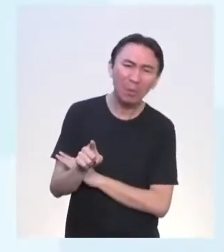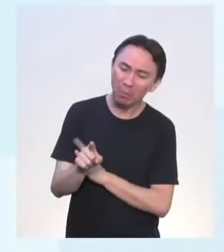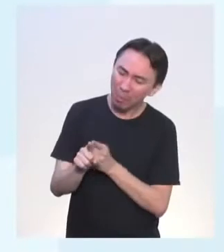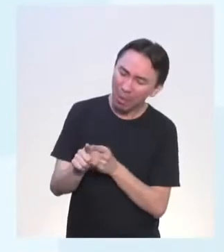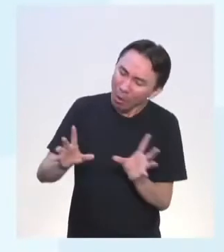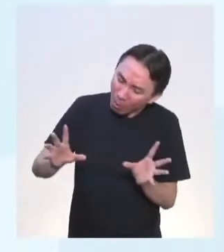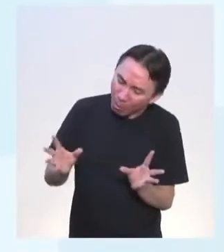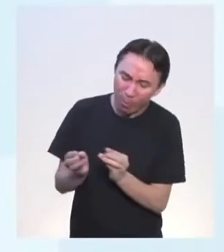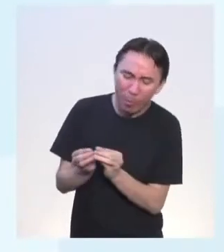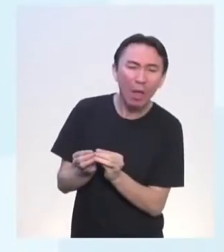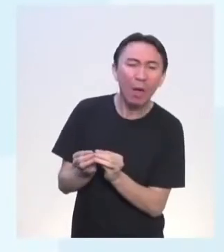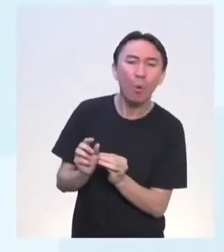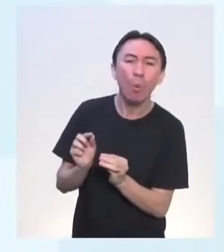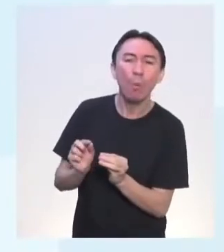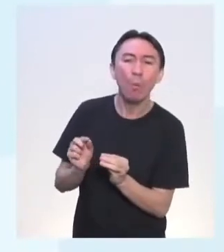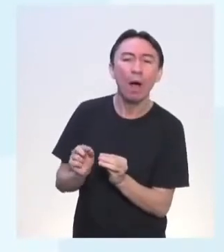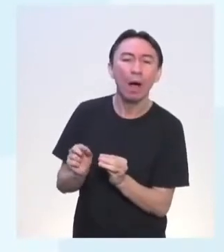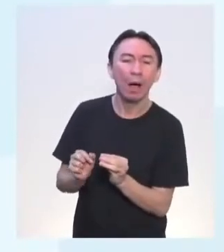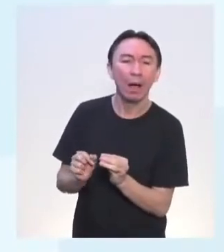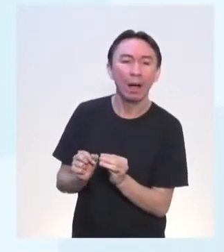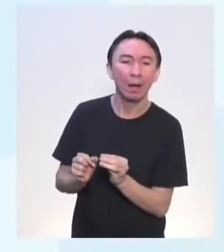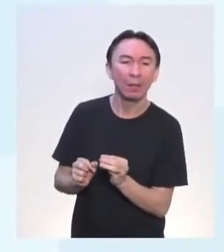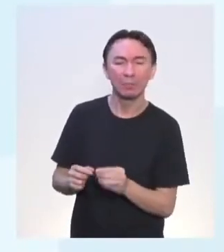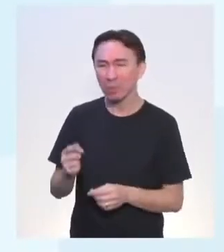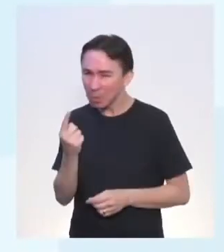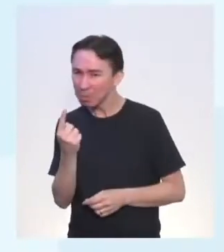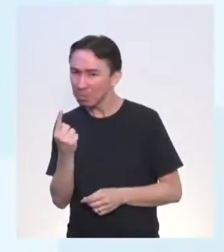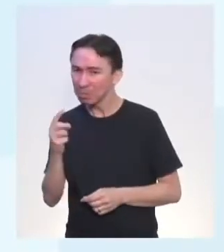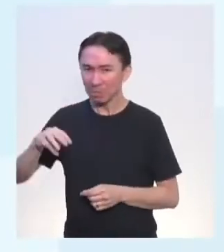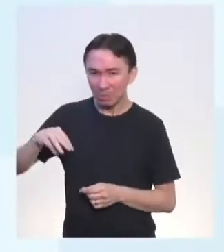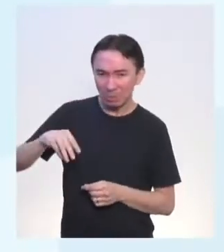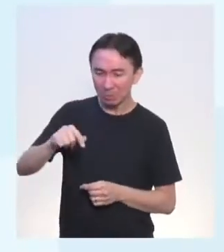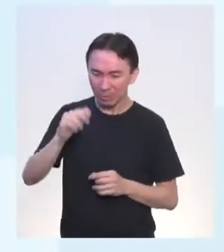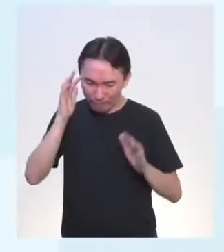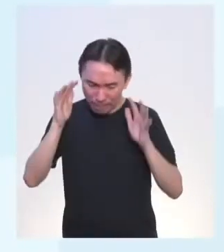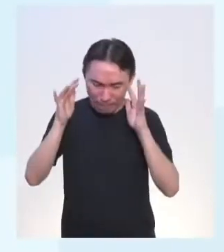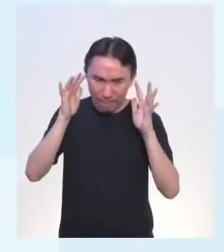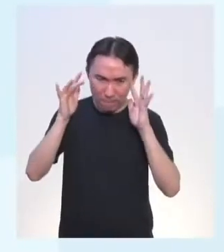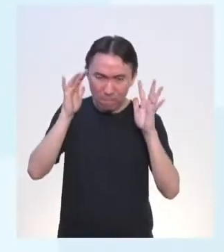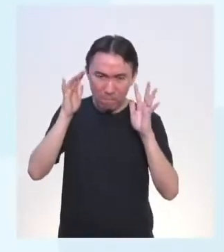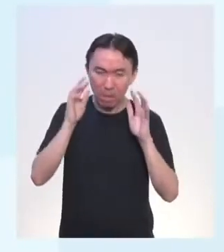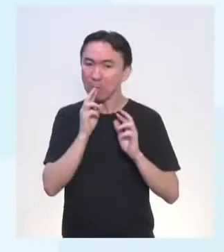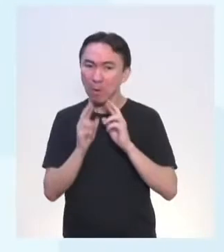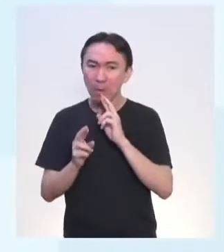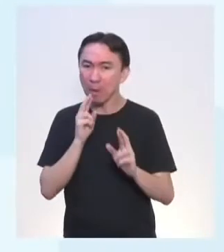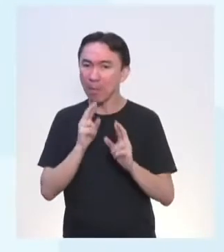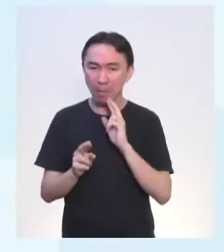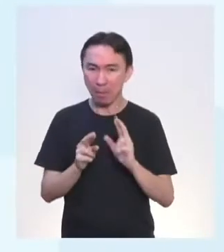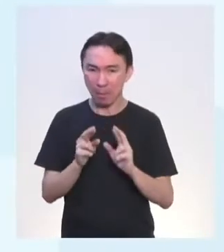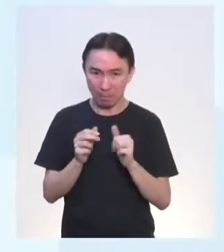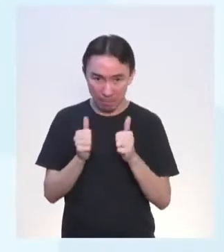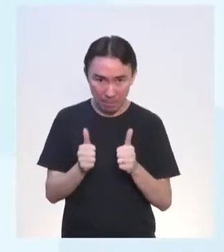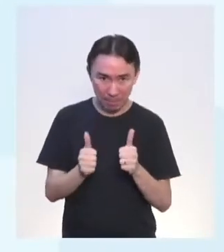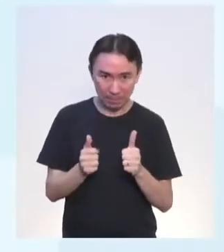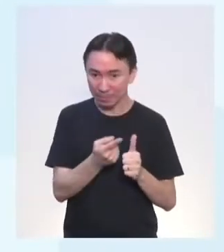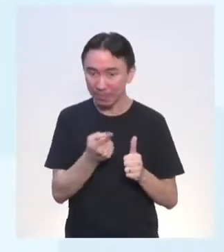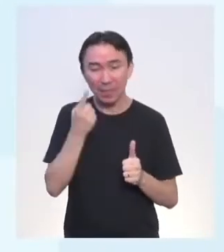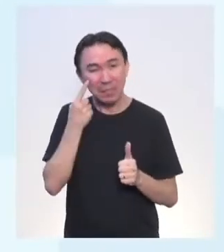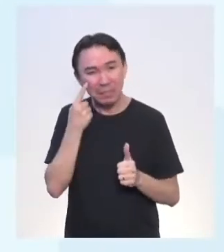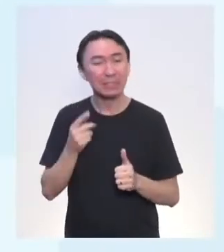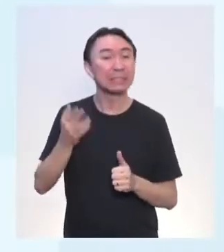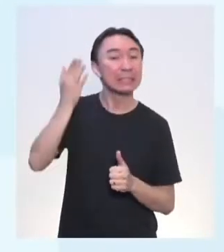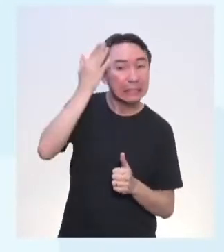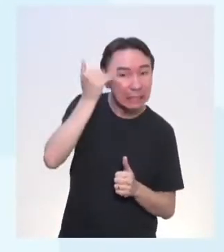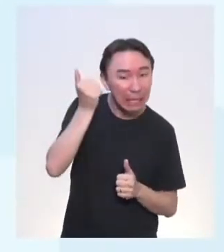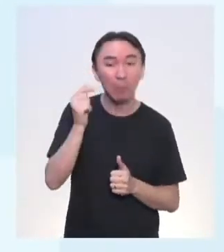seria resumir? Vou dar então um minutinho, vocês pensam, coloquem as respostas para a gente poder ver se vocês já estão